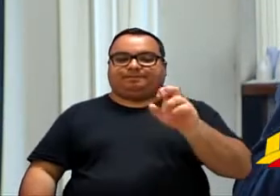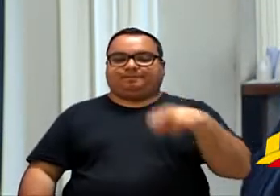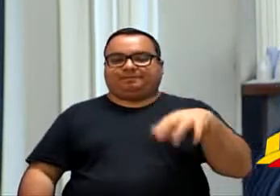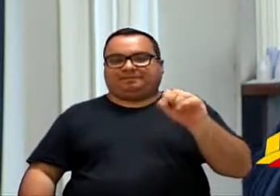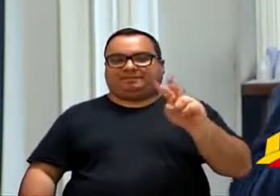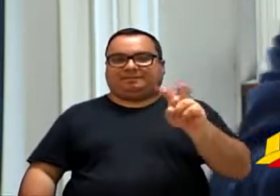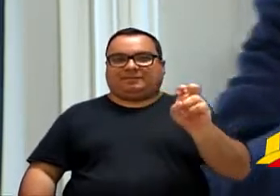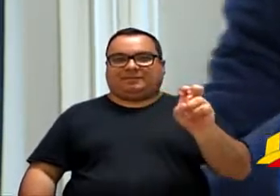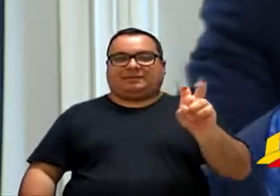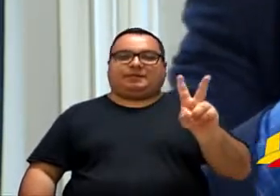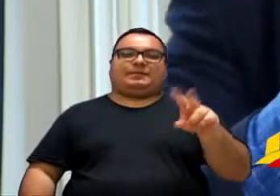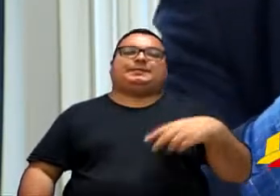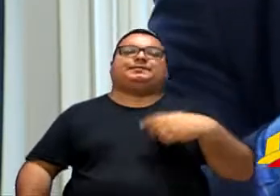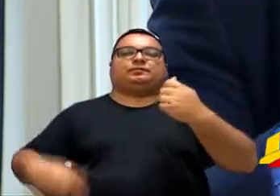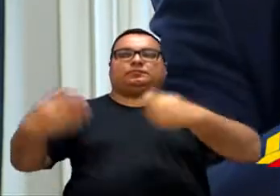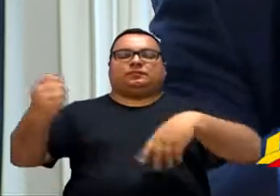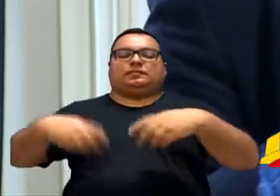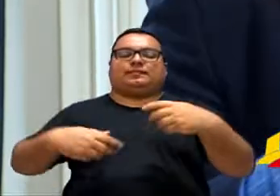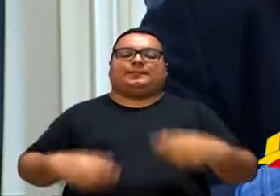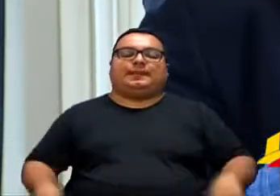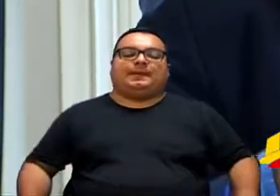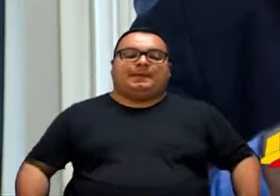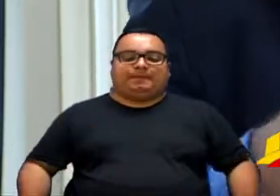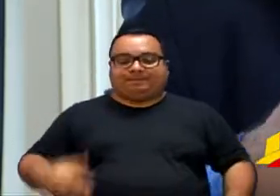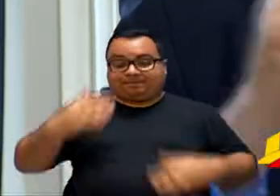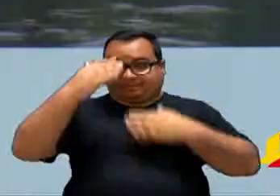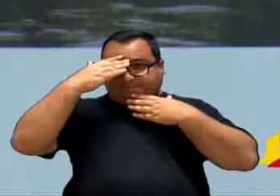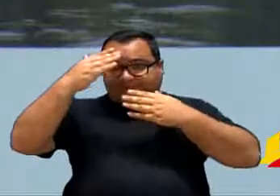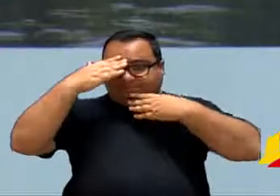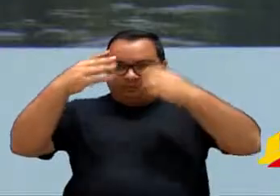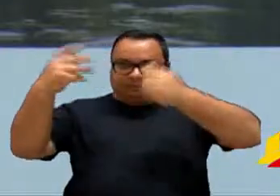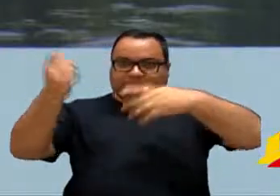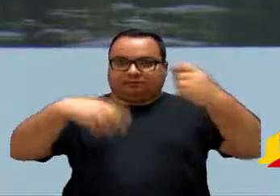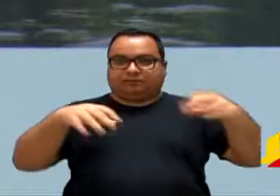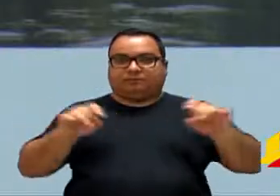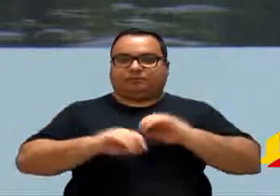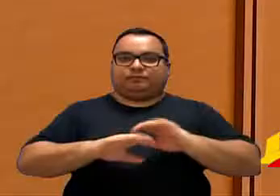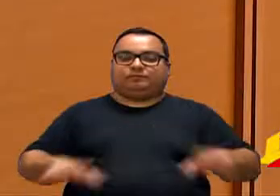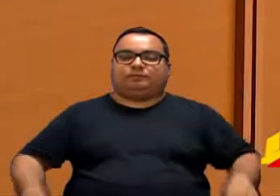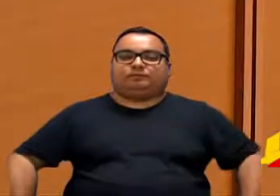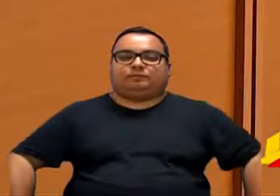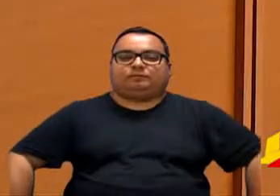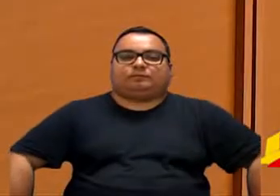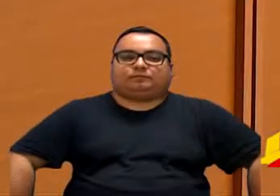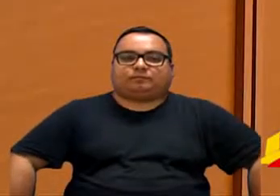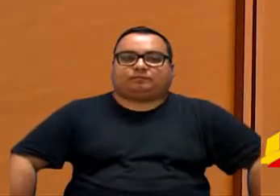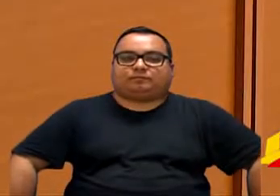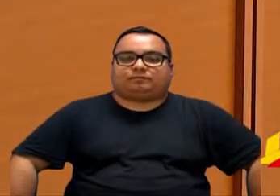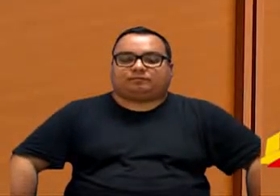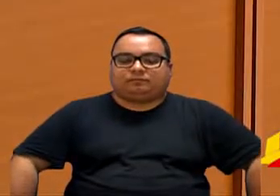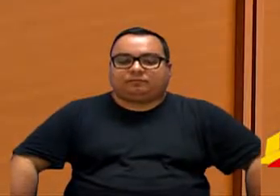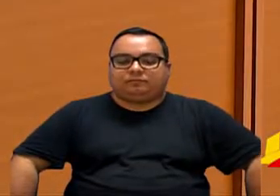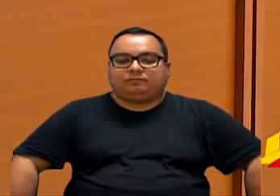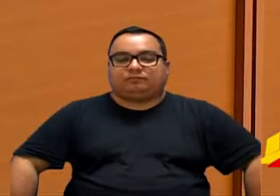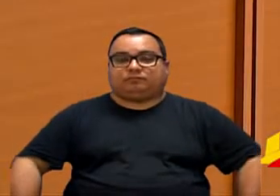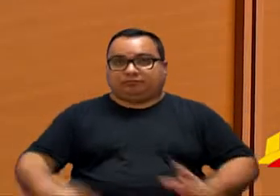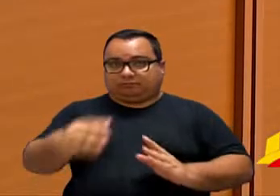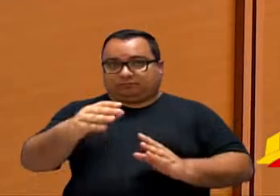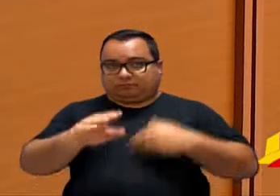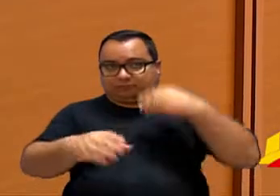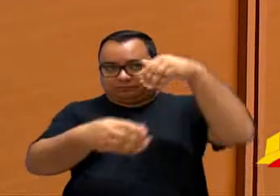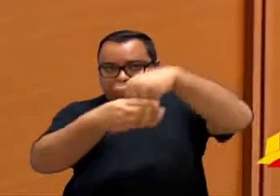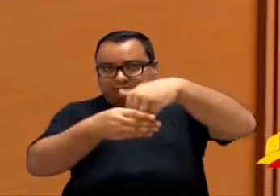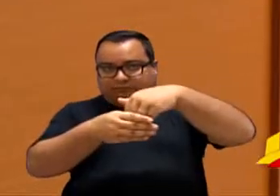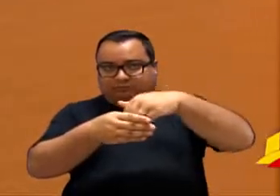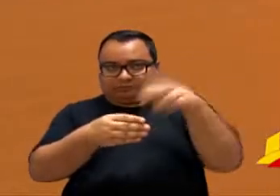esclarecimento por partida da gestão obrigado obrigado a todos Obrigado discussão coloca em votação